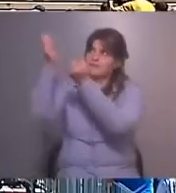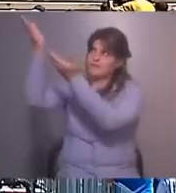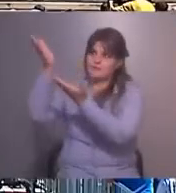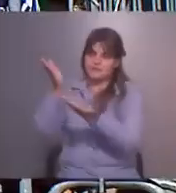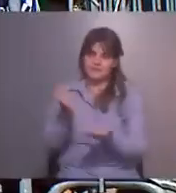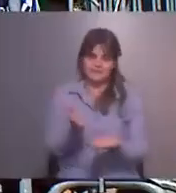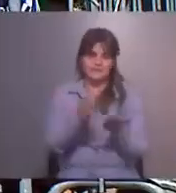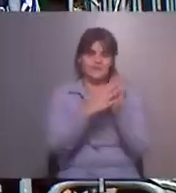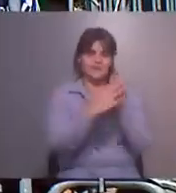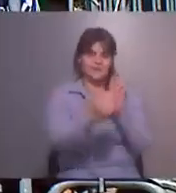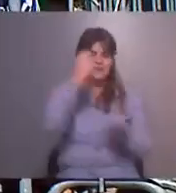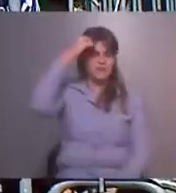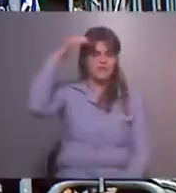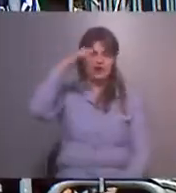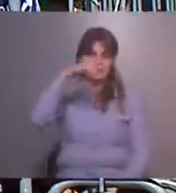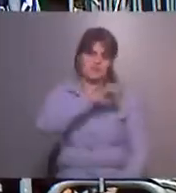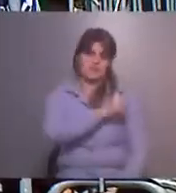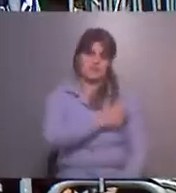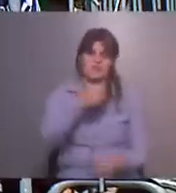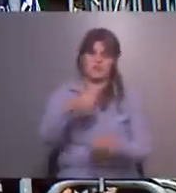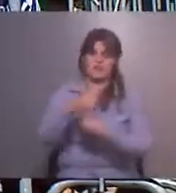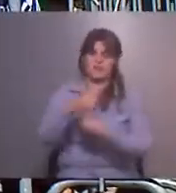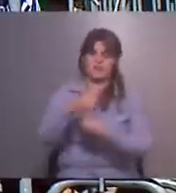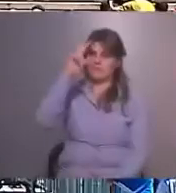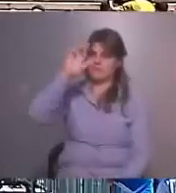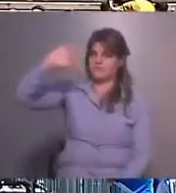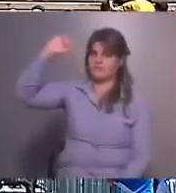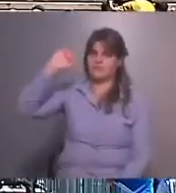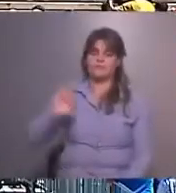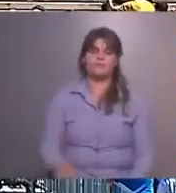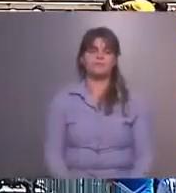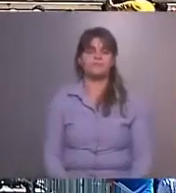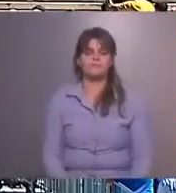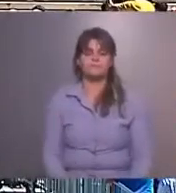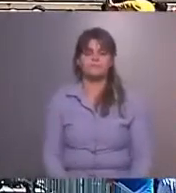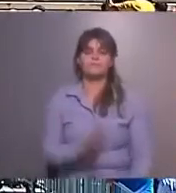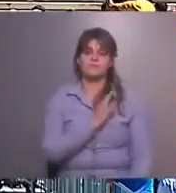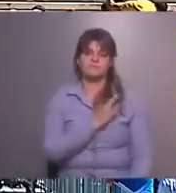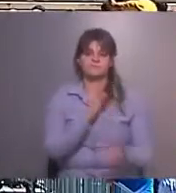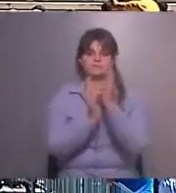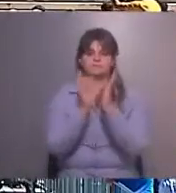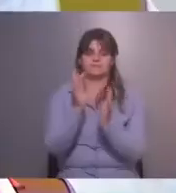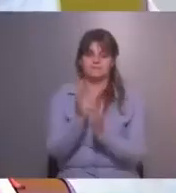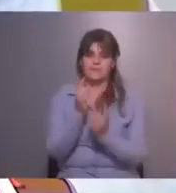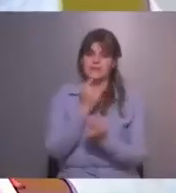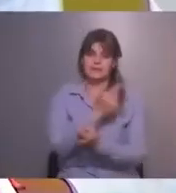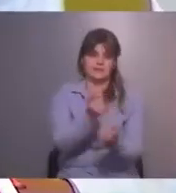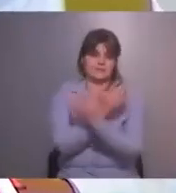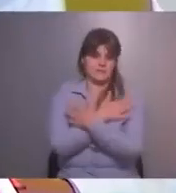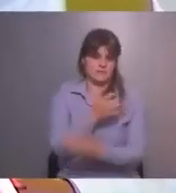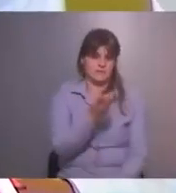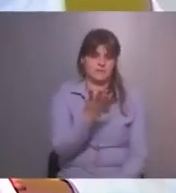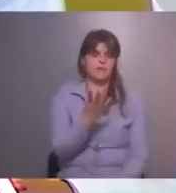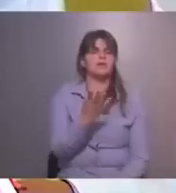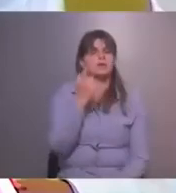Salvador. Vosso é o reino, o poder e a glória para sempre. Senhor Jesus Cristo, que disseste aos vossos